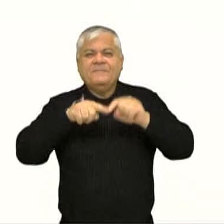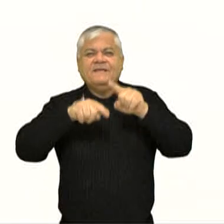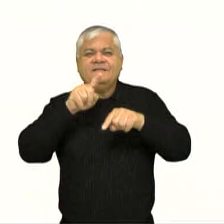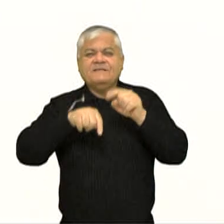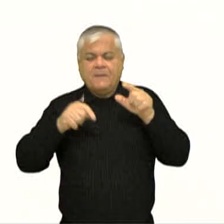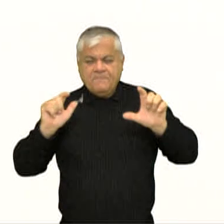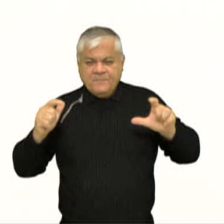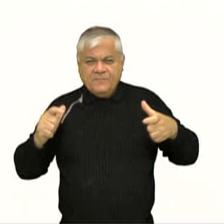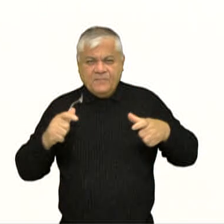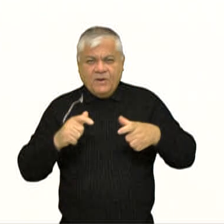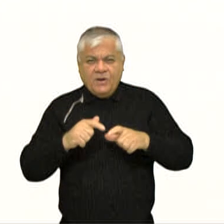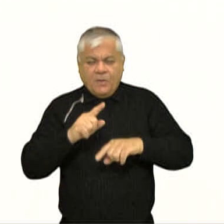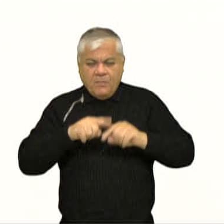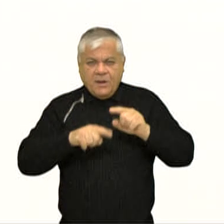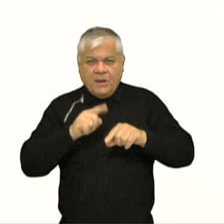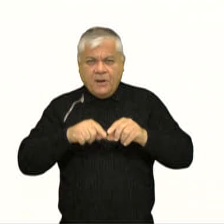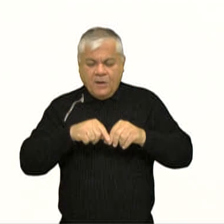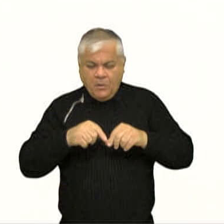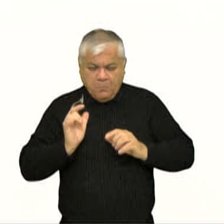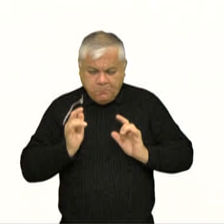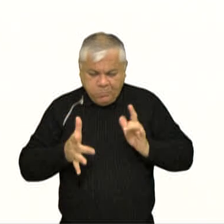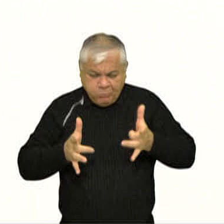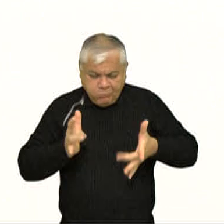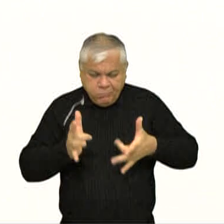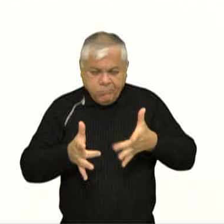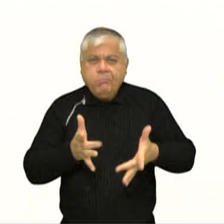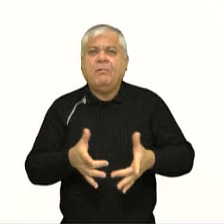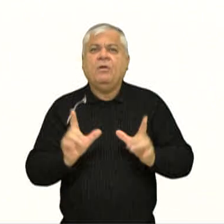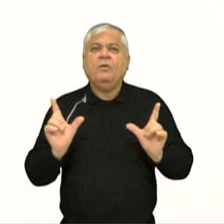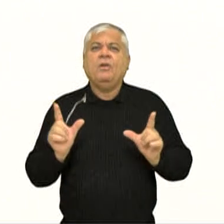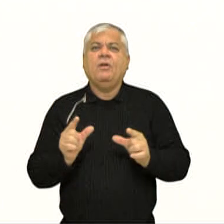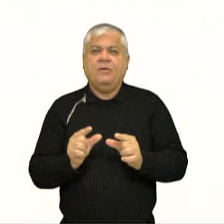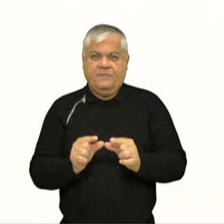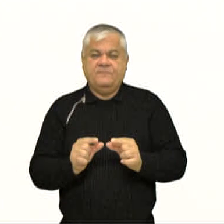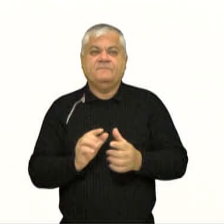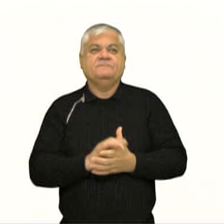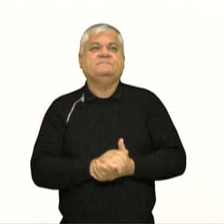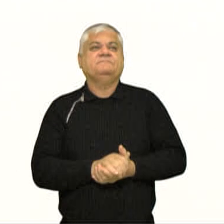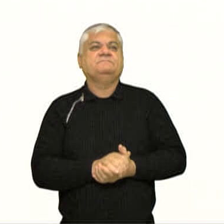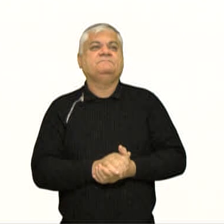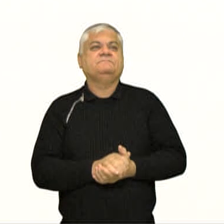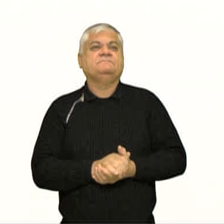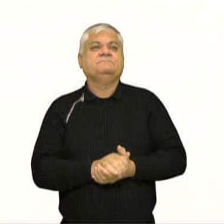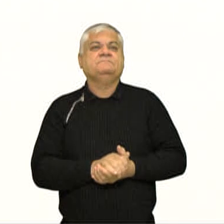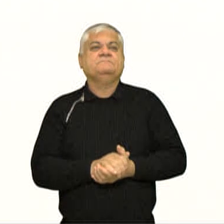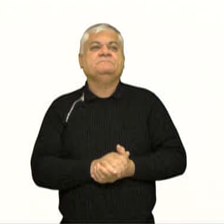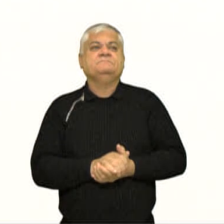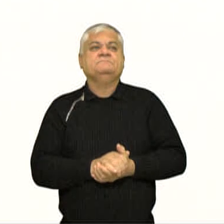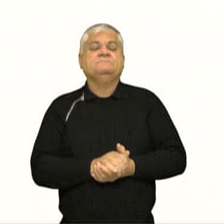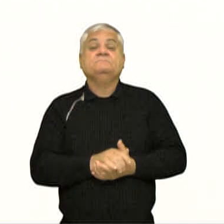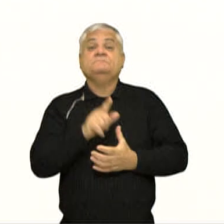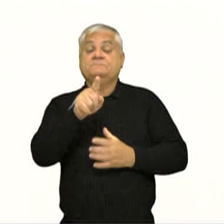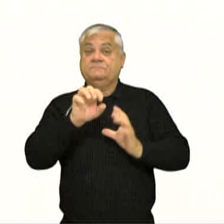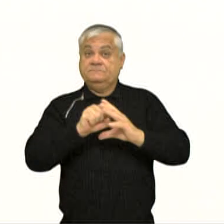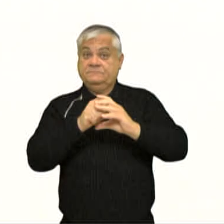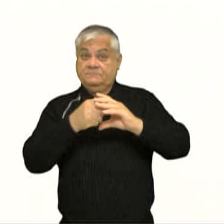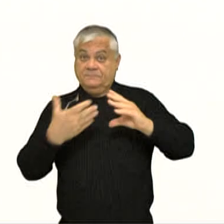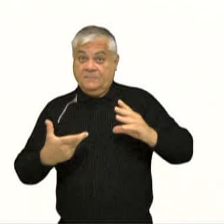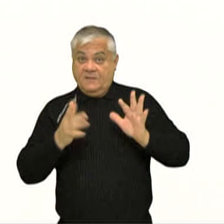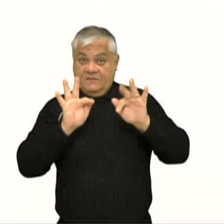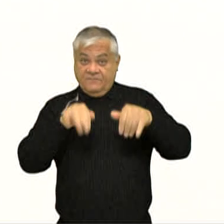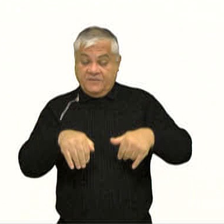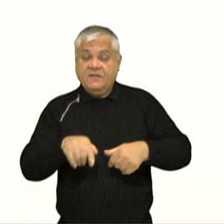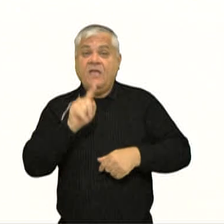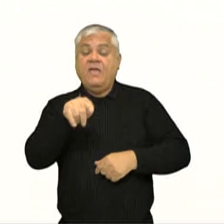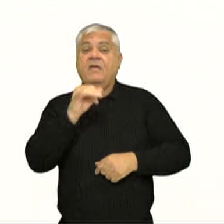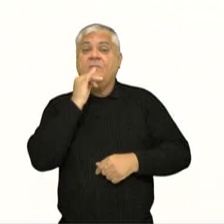O material sobre o tabuleiro, ele já diminuiu bastante. Uma das características do final de partida